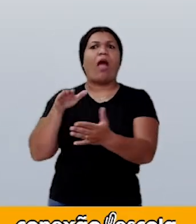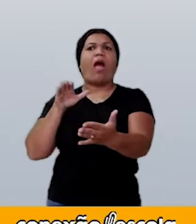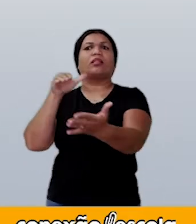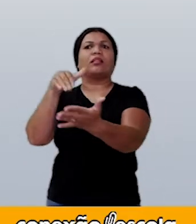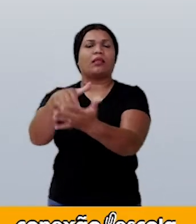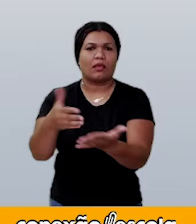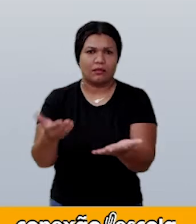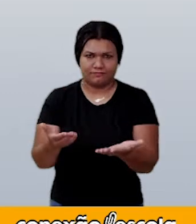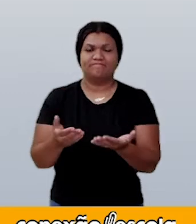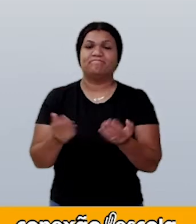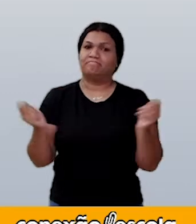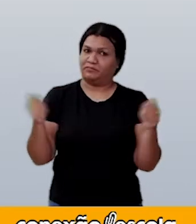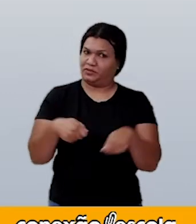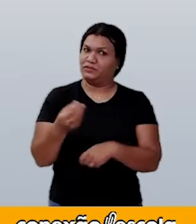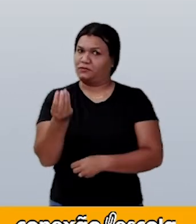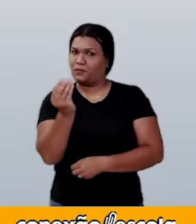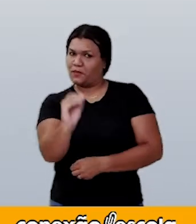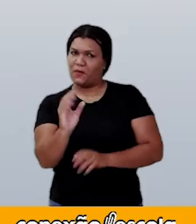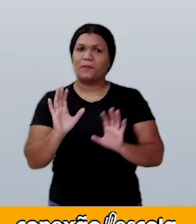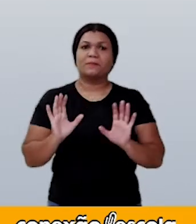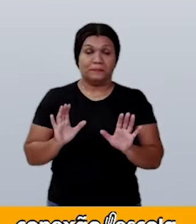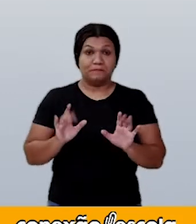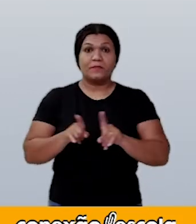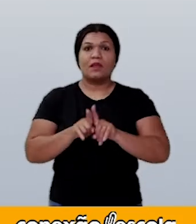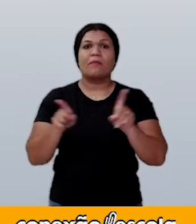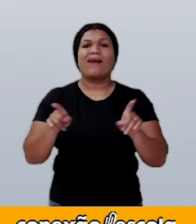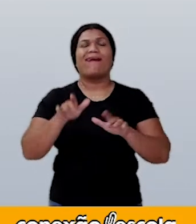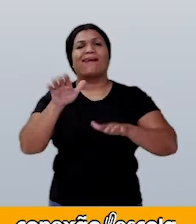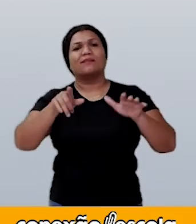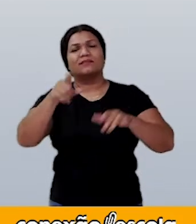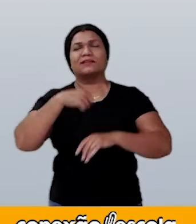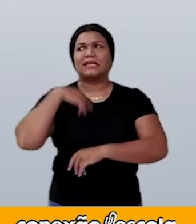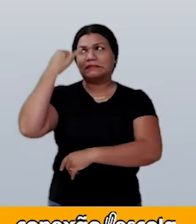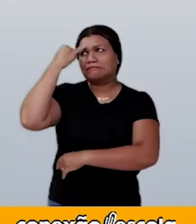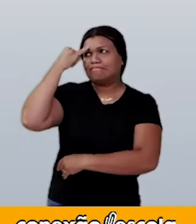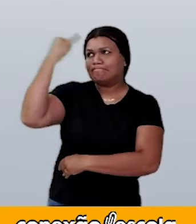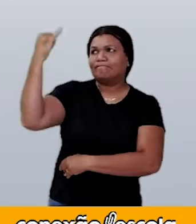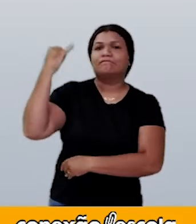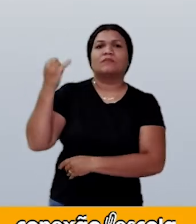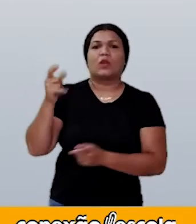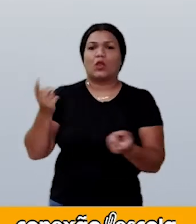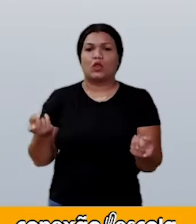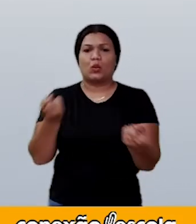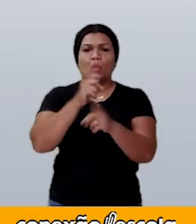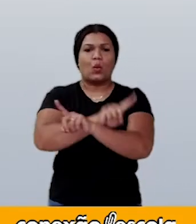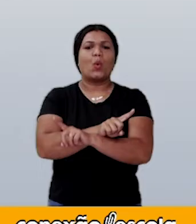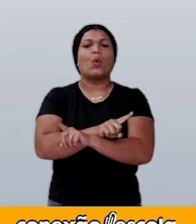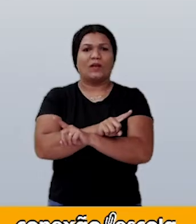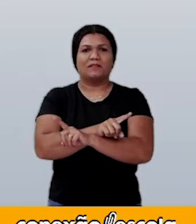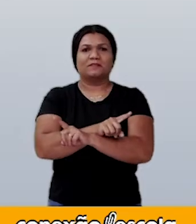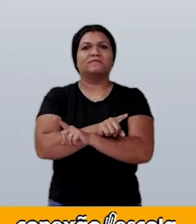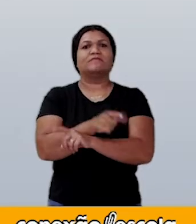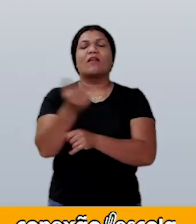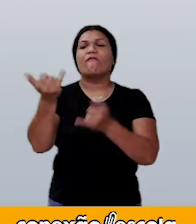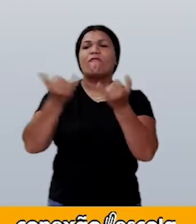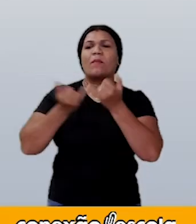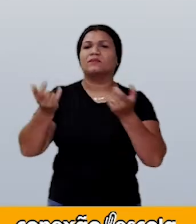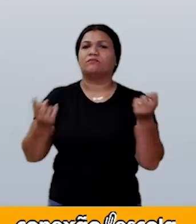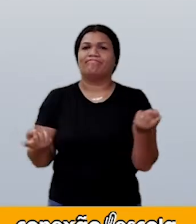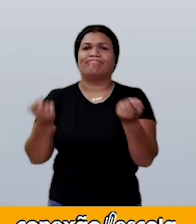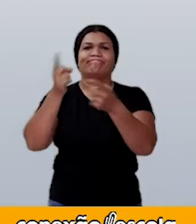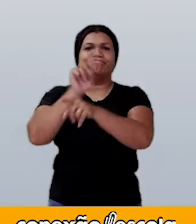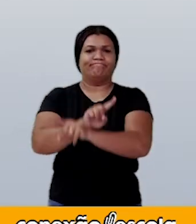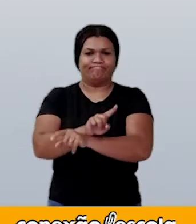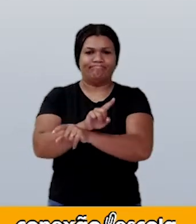até. Agora, você de repente quer trazer uma ideia de oposição, uma informação